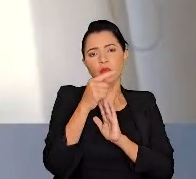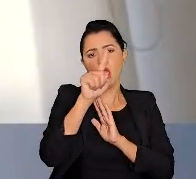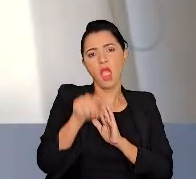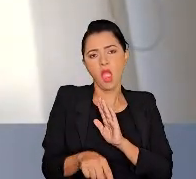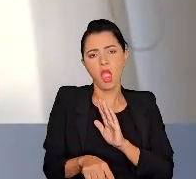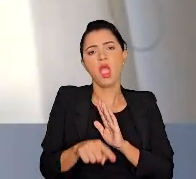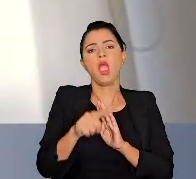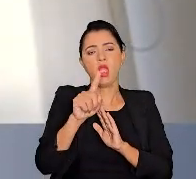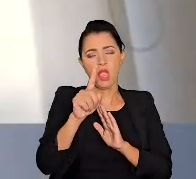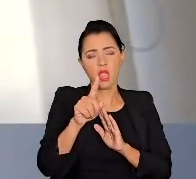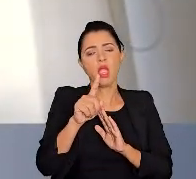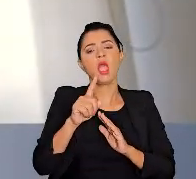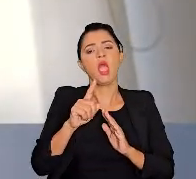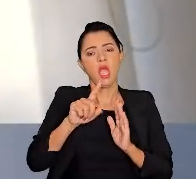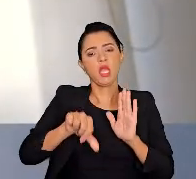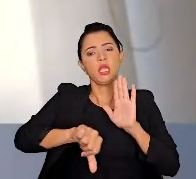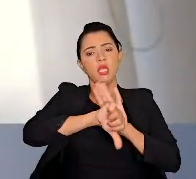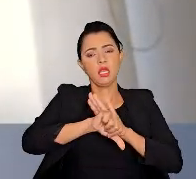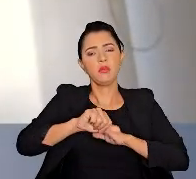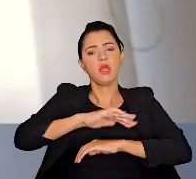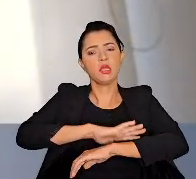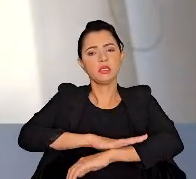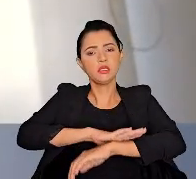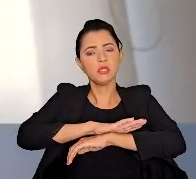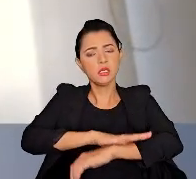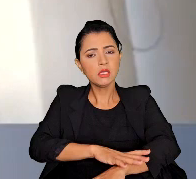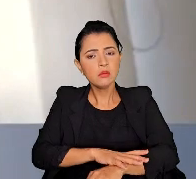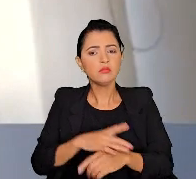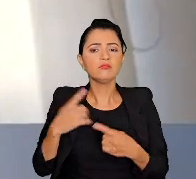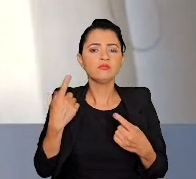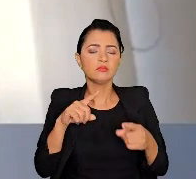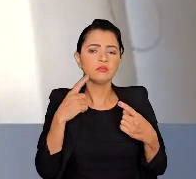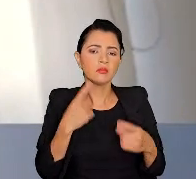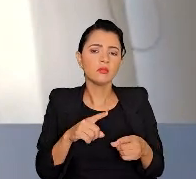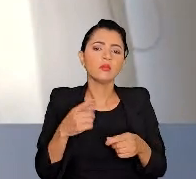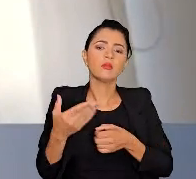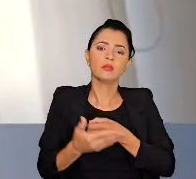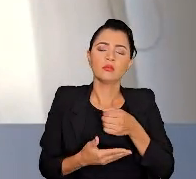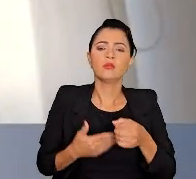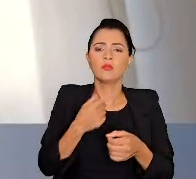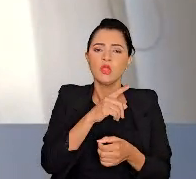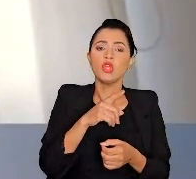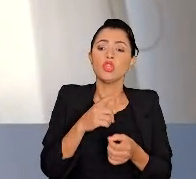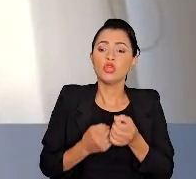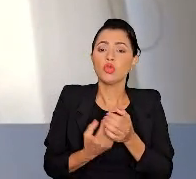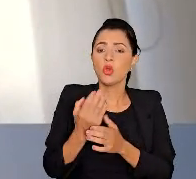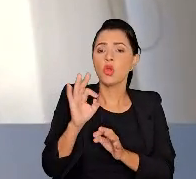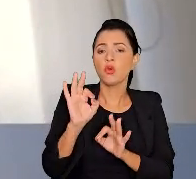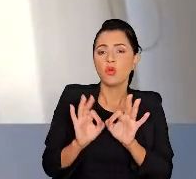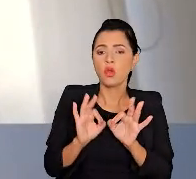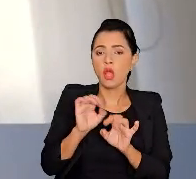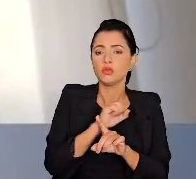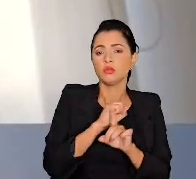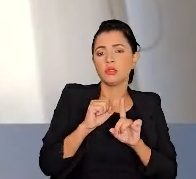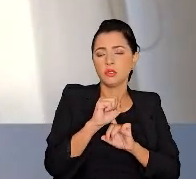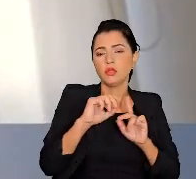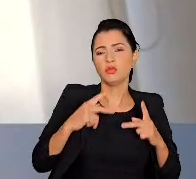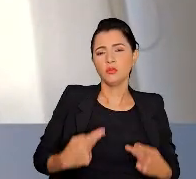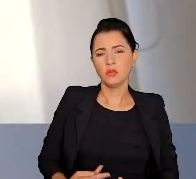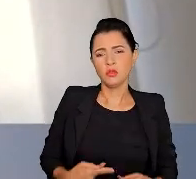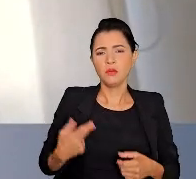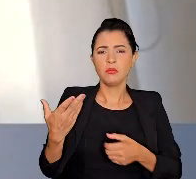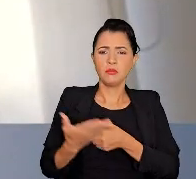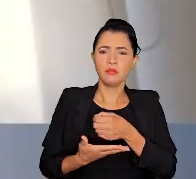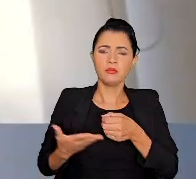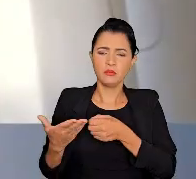racismo. Concepção atentatória dos princípios nos quais se erige e se organiza a sociedade humana, baseada